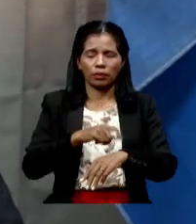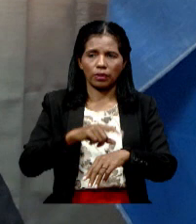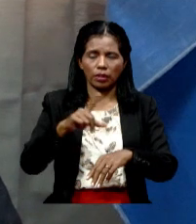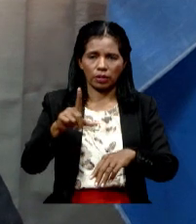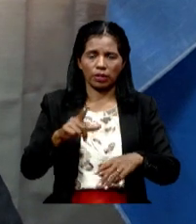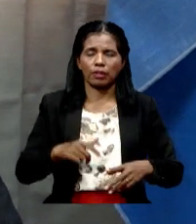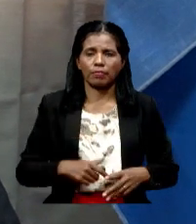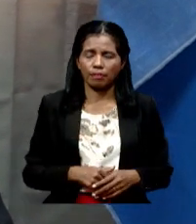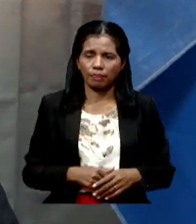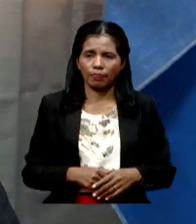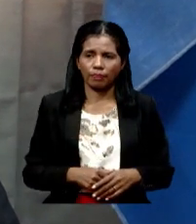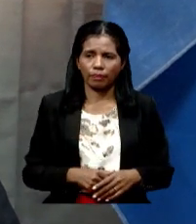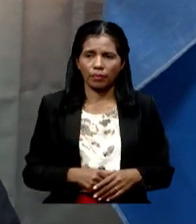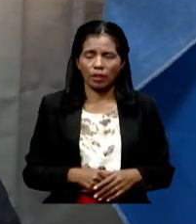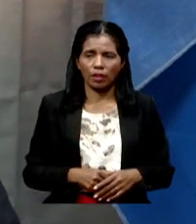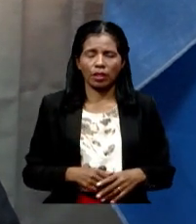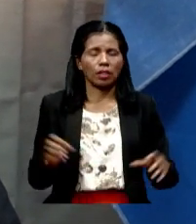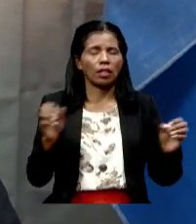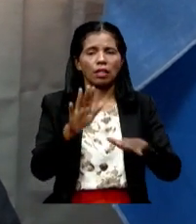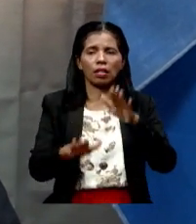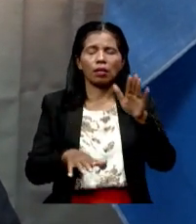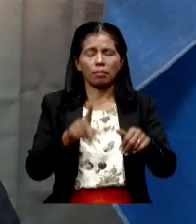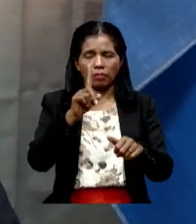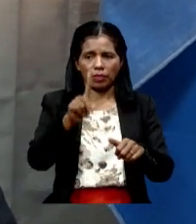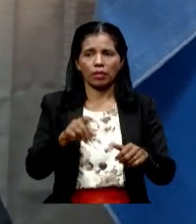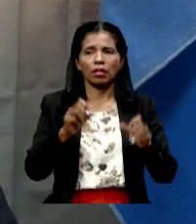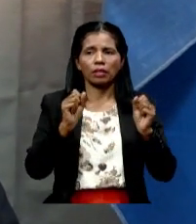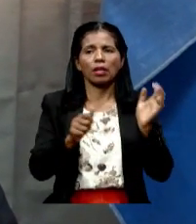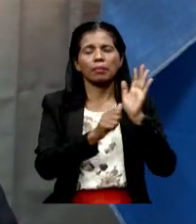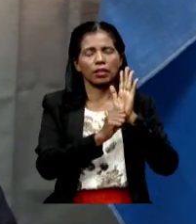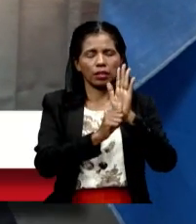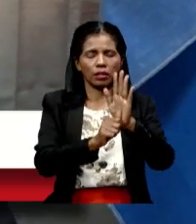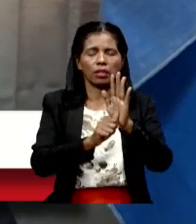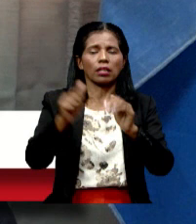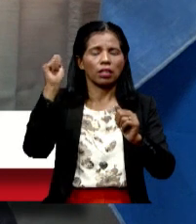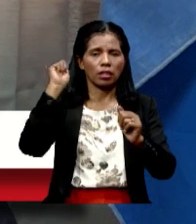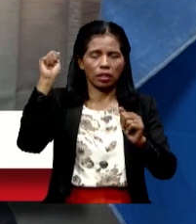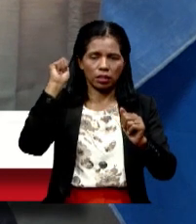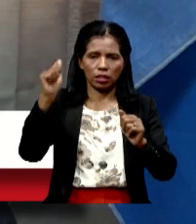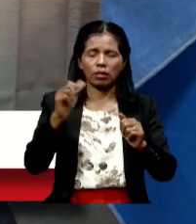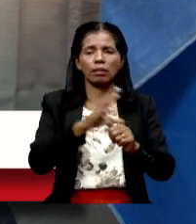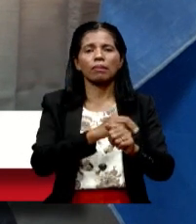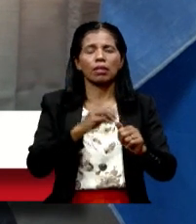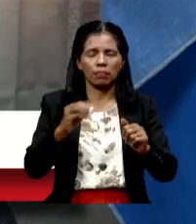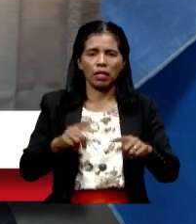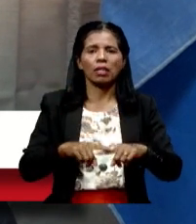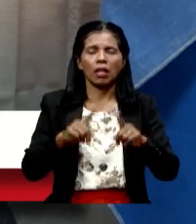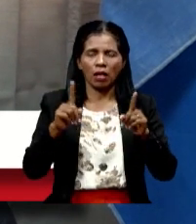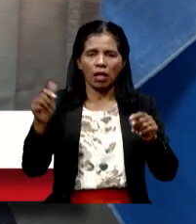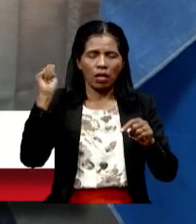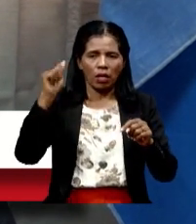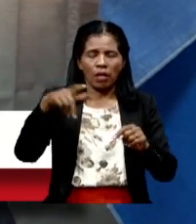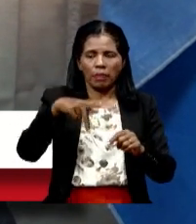enquanto, lalau mesa kon. Lalau mesa ka to apresenta nia kandidatu, mas kandidatu ne vema ka